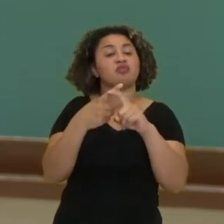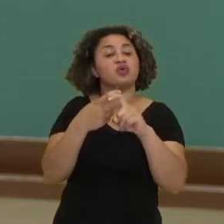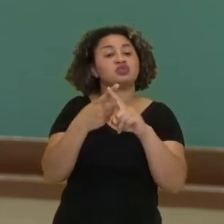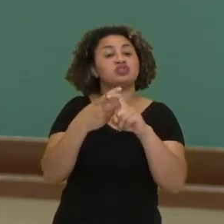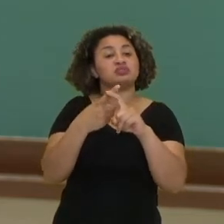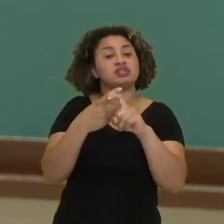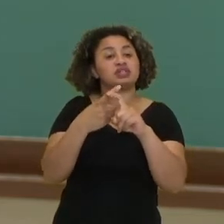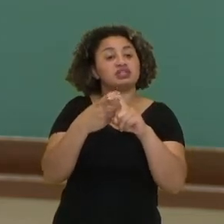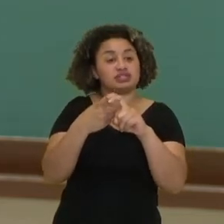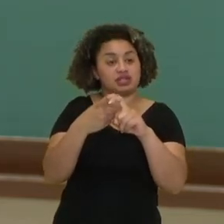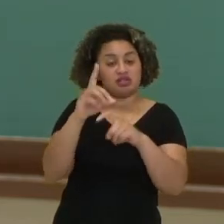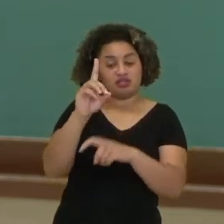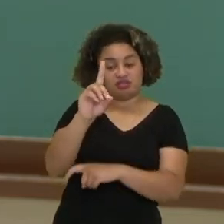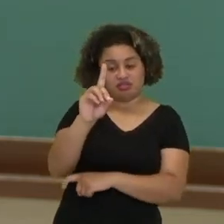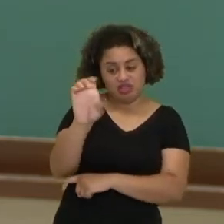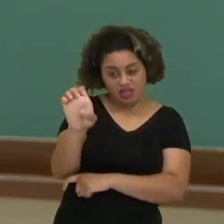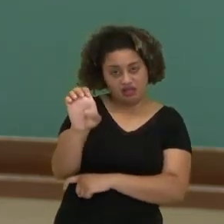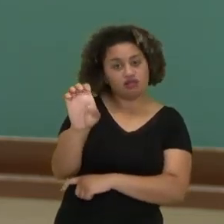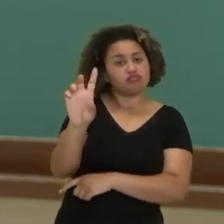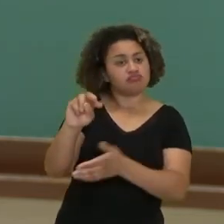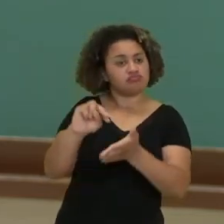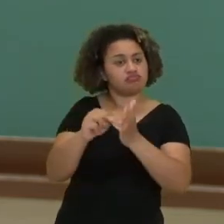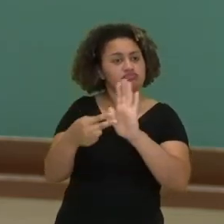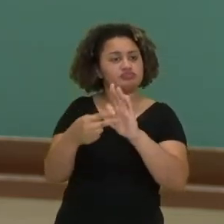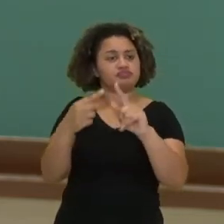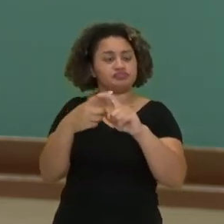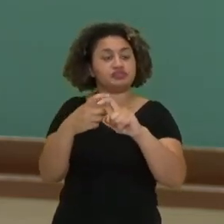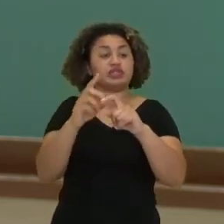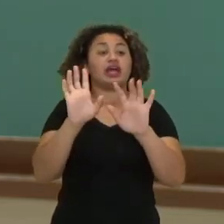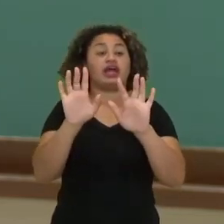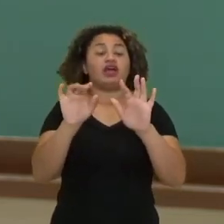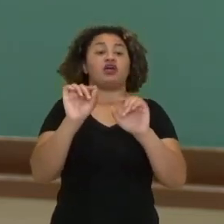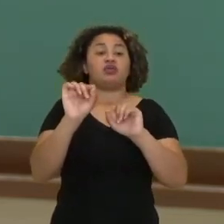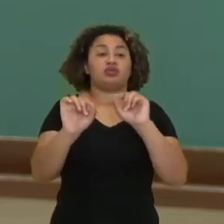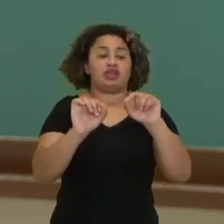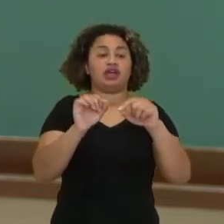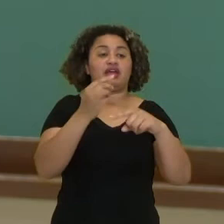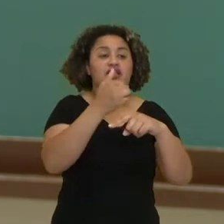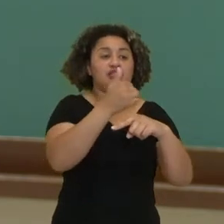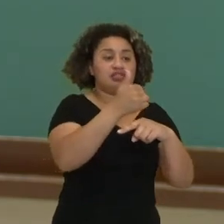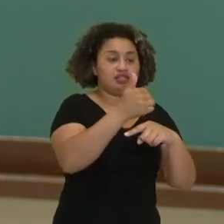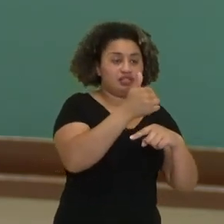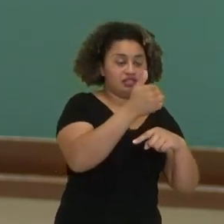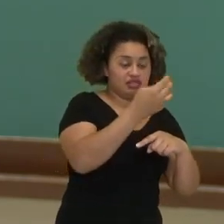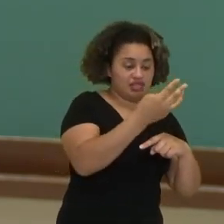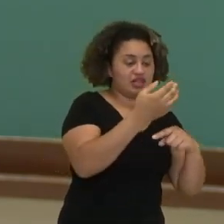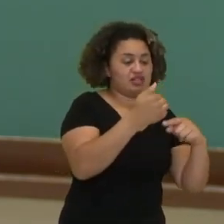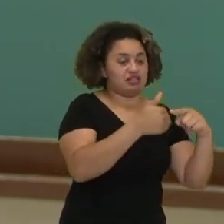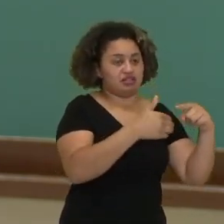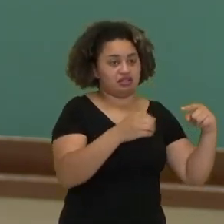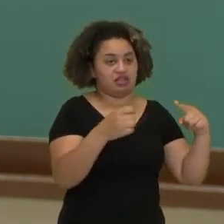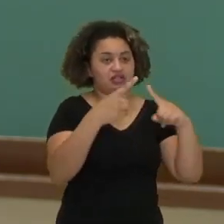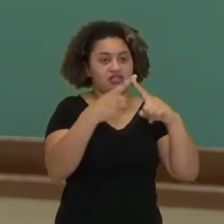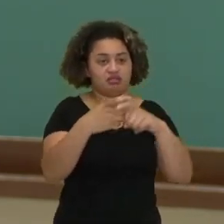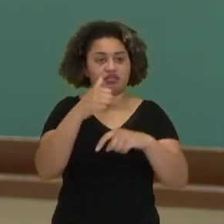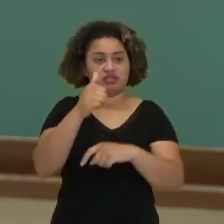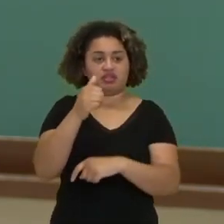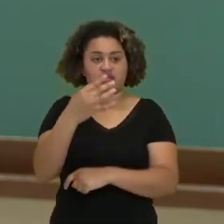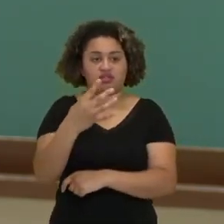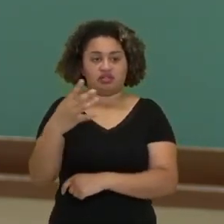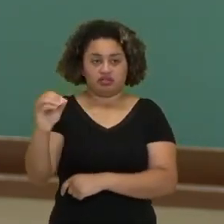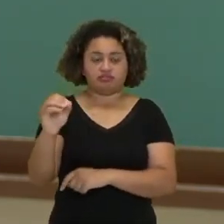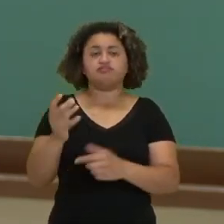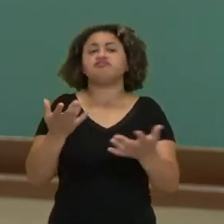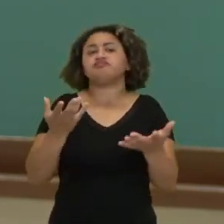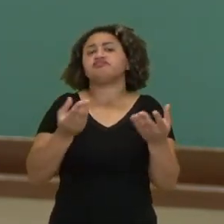multiplicação. Então, é como se ele estivesse falando assim, ó, calcule 3 centésimos vezes 140, tá?